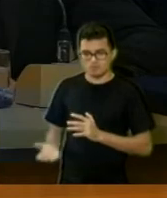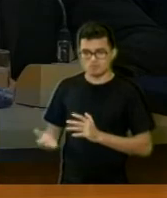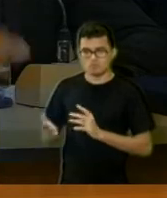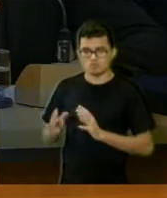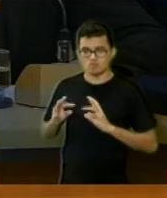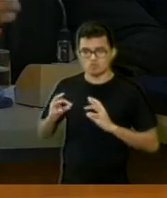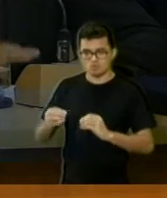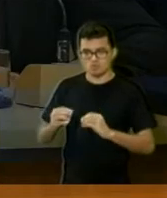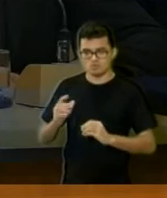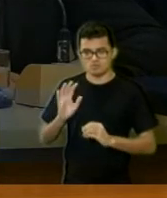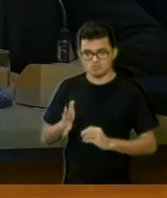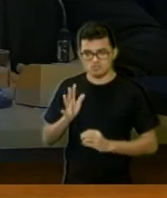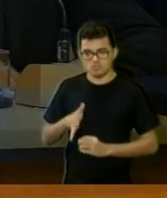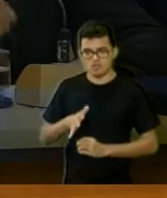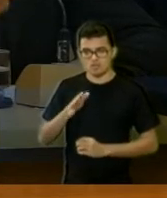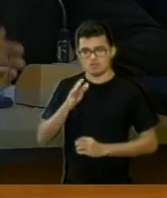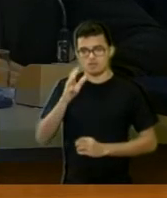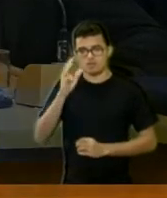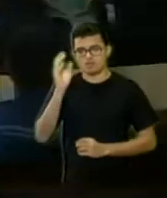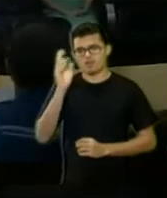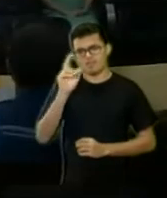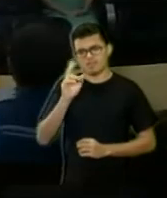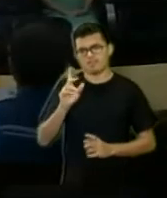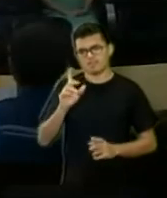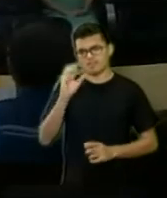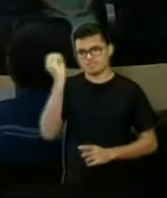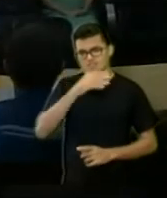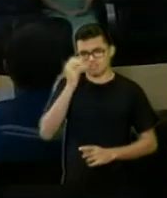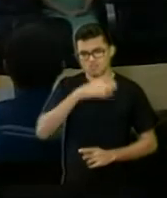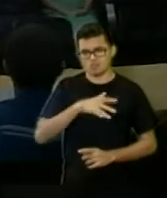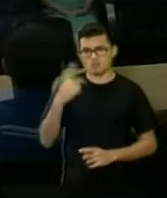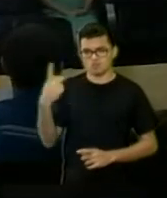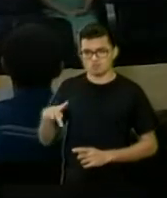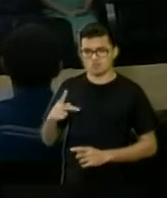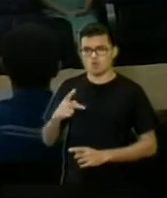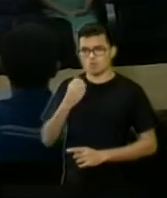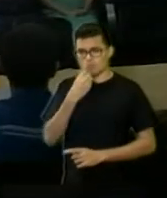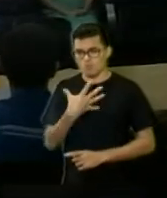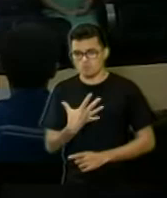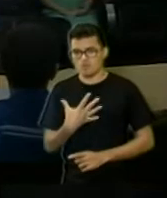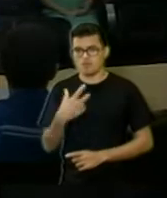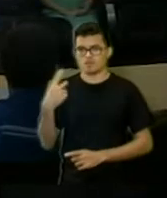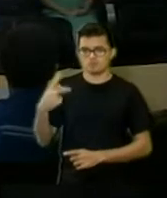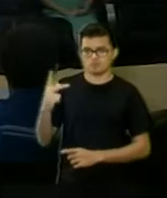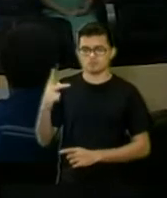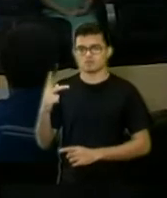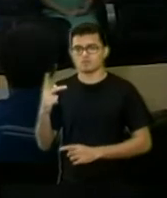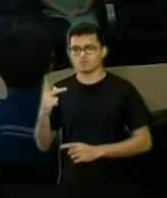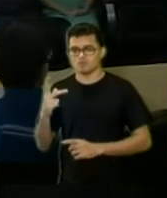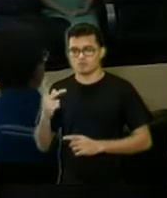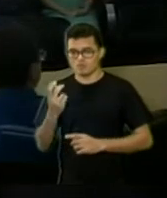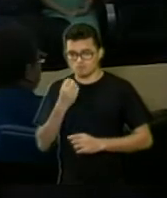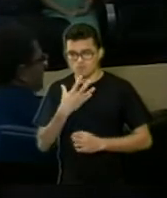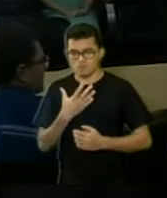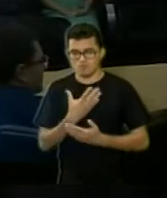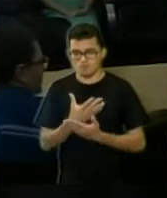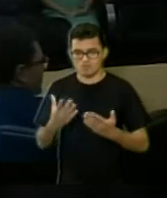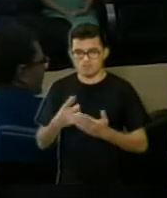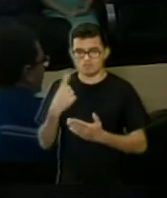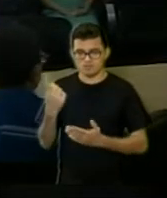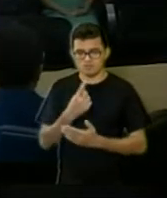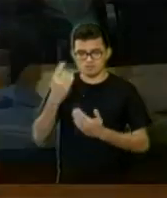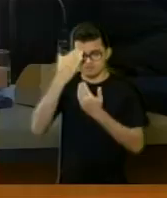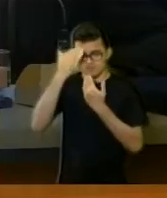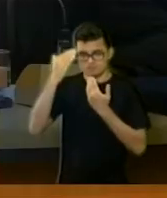todos que abusaram da sua hospitalidade, da sua boa vontade, né, da tua disposição, a gente agradece,